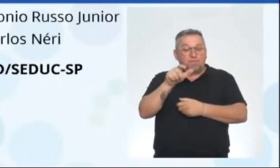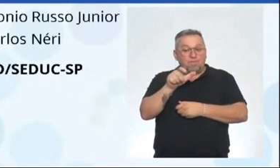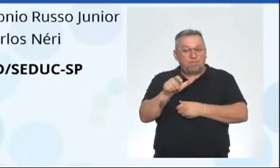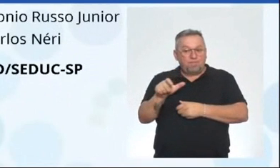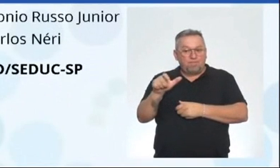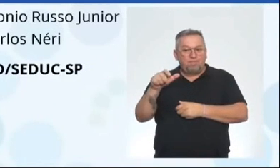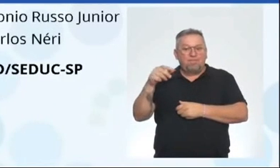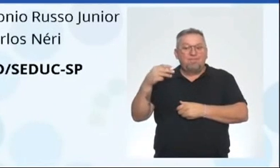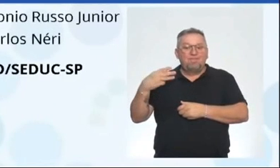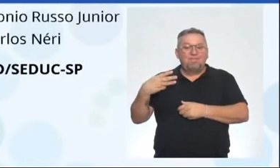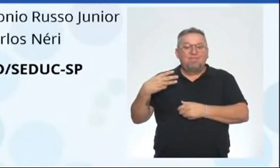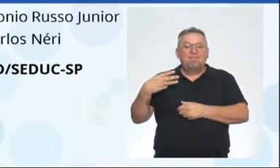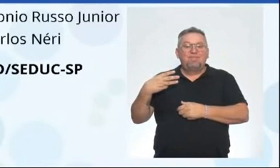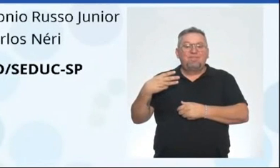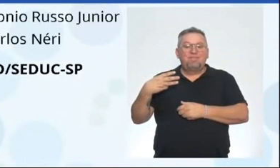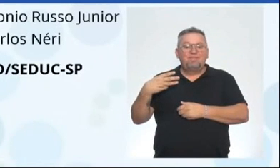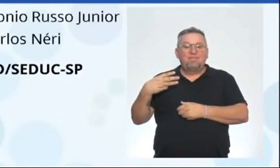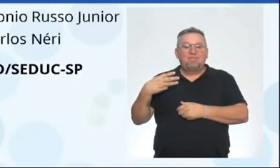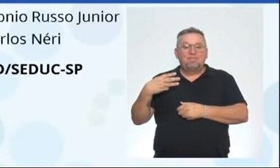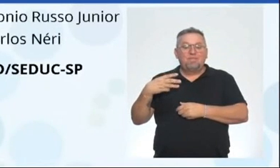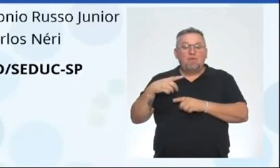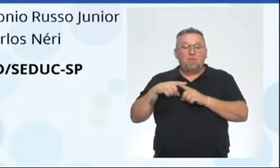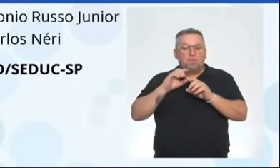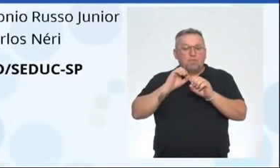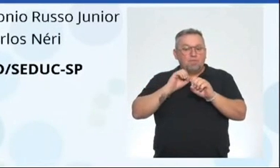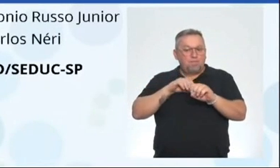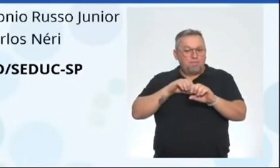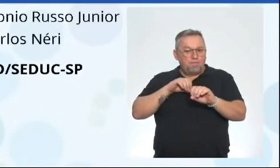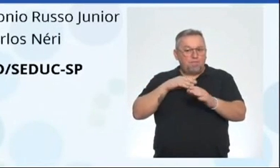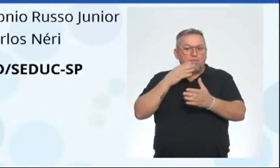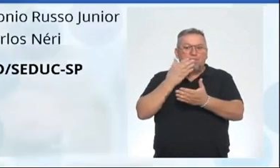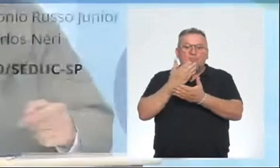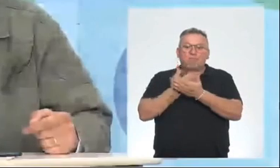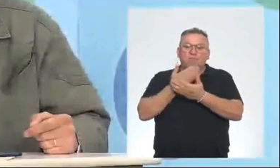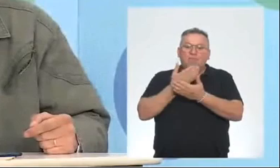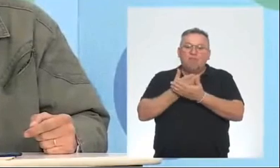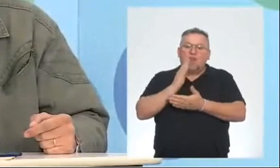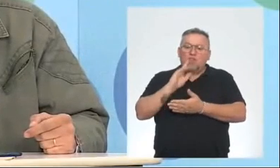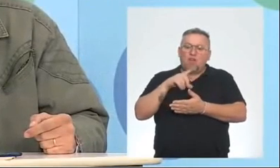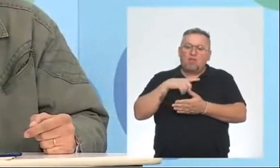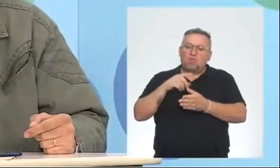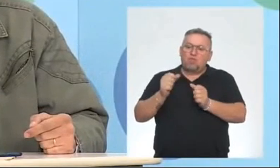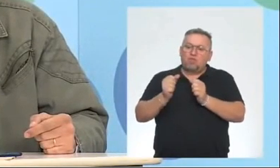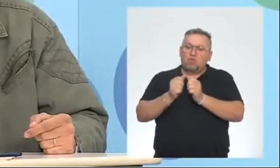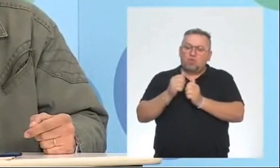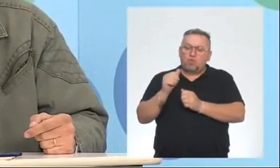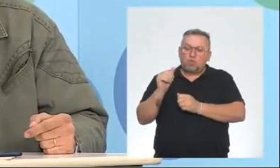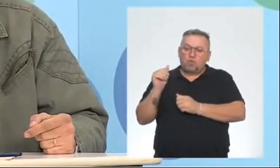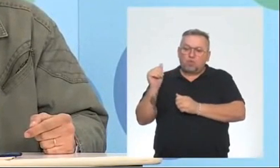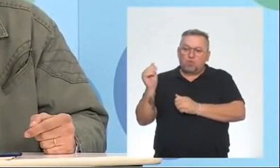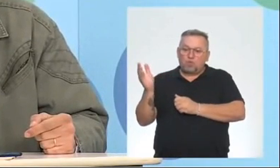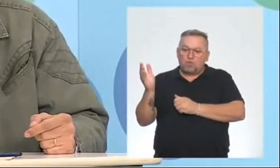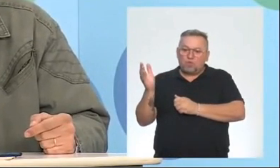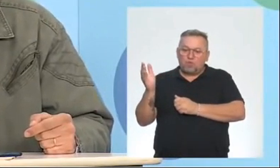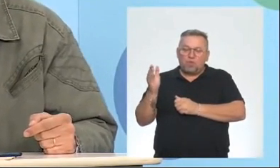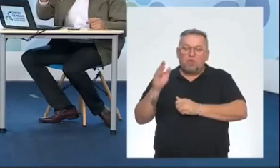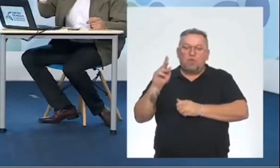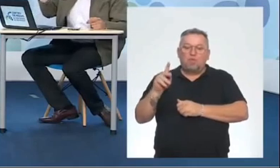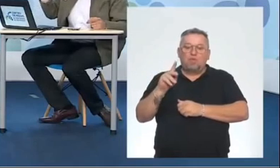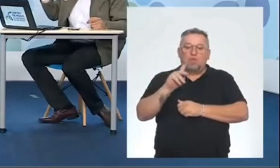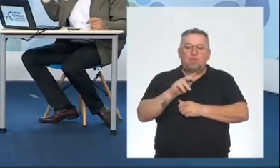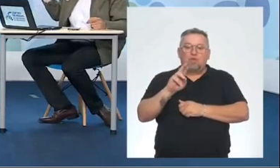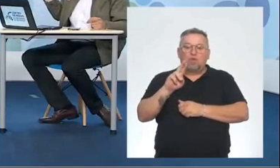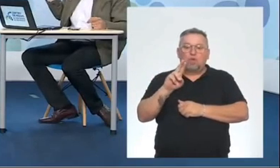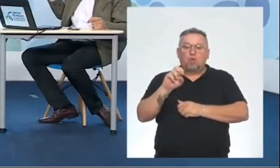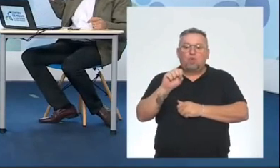terceira parte. Para ministrar essa aula, já está aqui do meu lado o professor de Geografia, Antônio